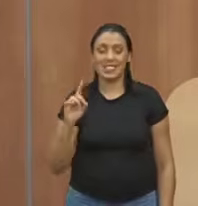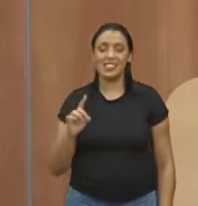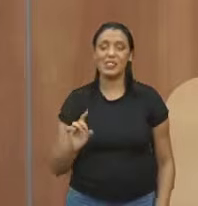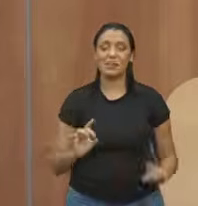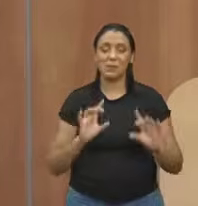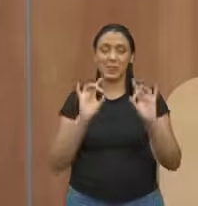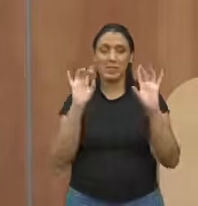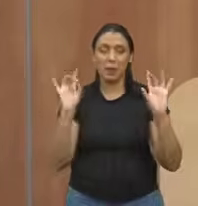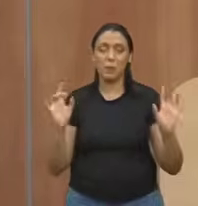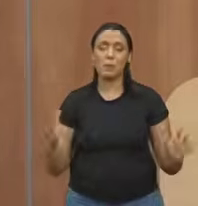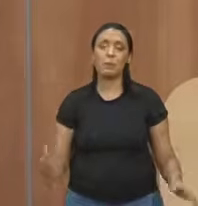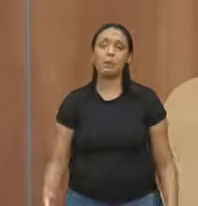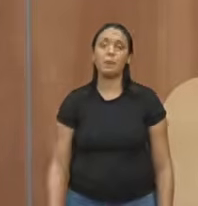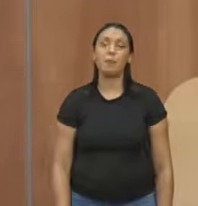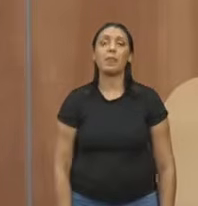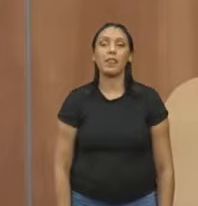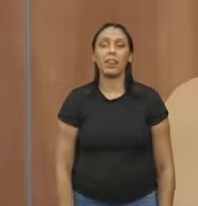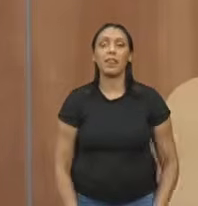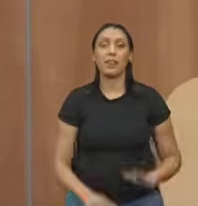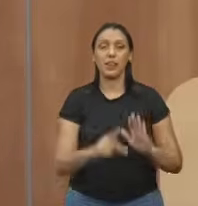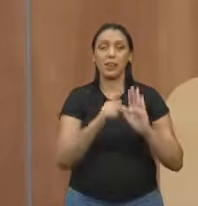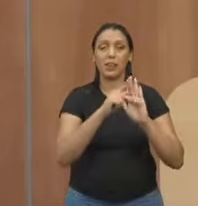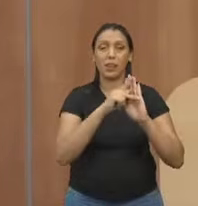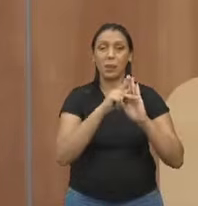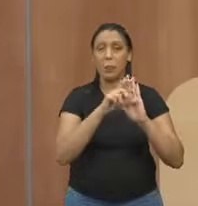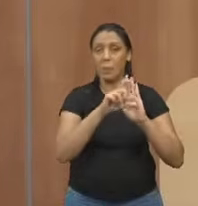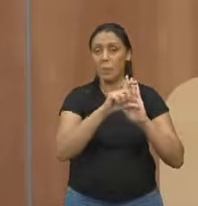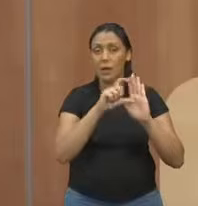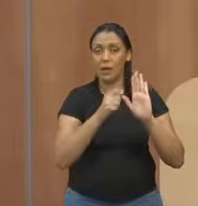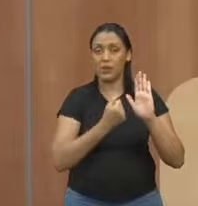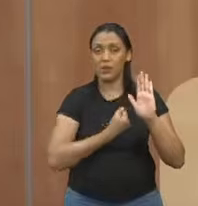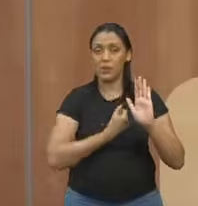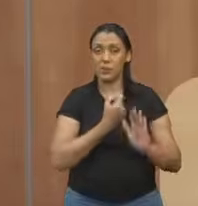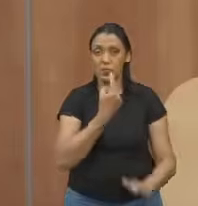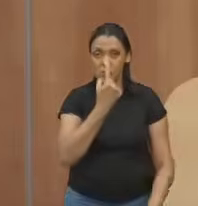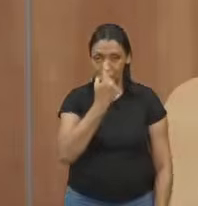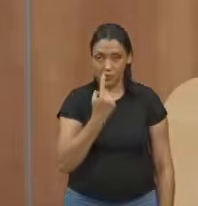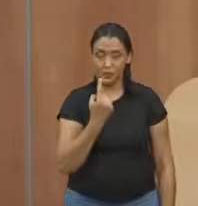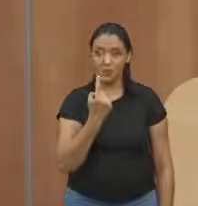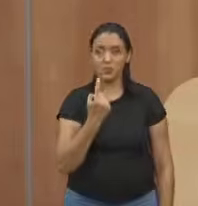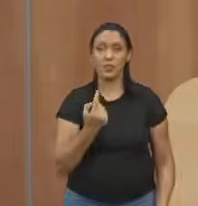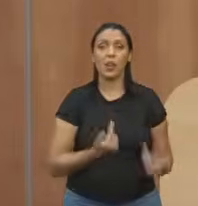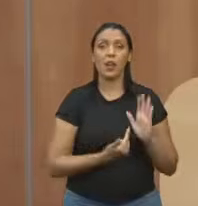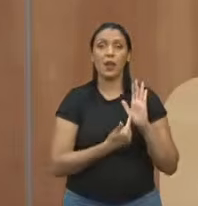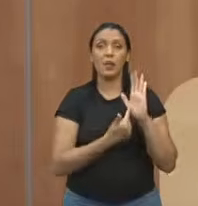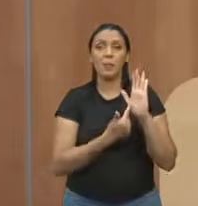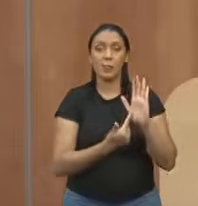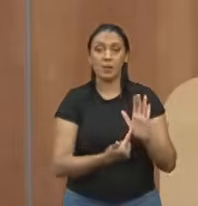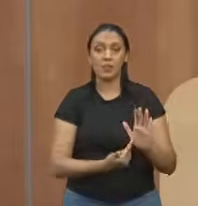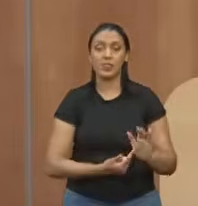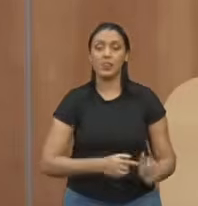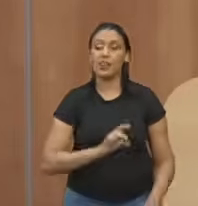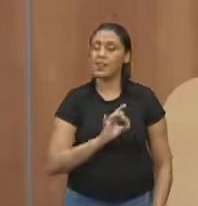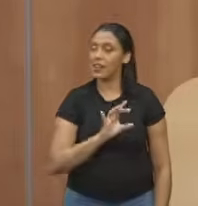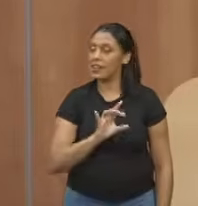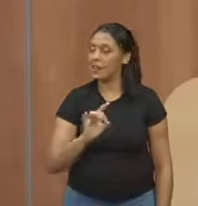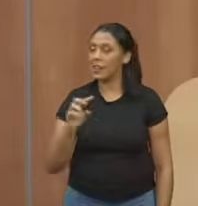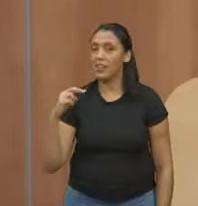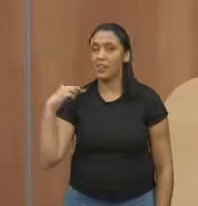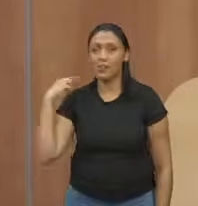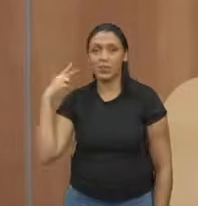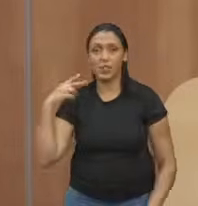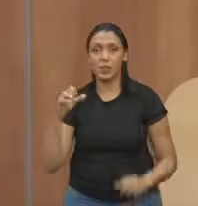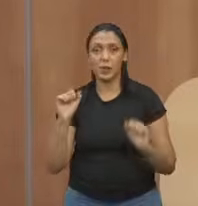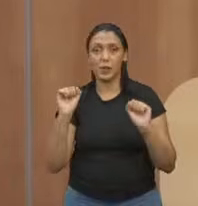sessão solene a que se refere no caput deste artigo, cada vereador poderá indicar,